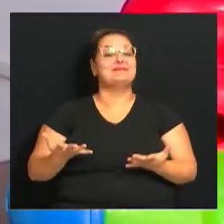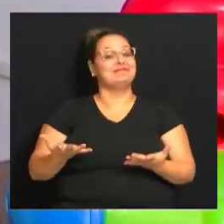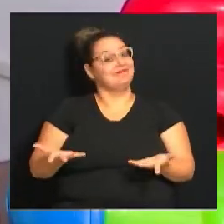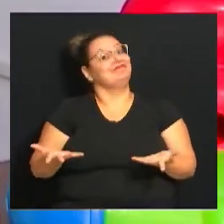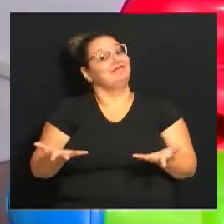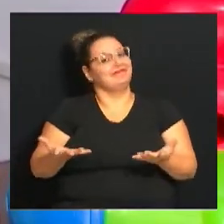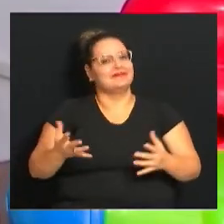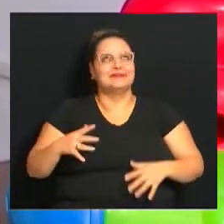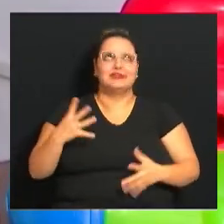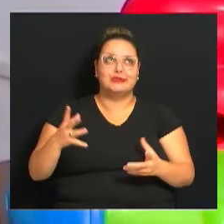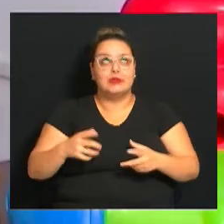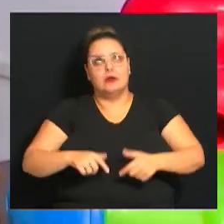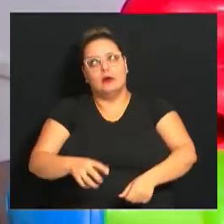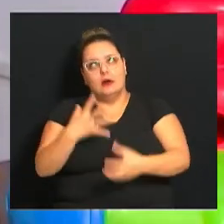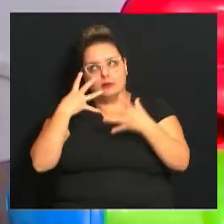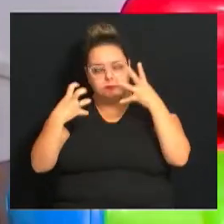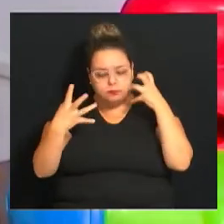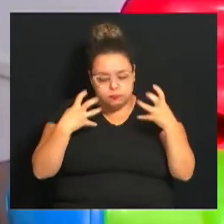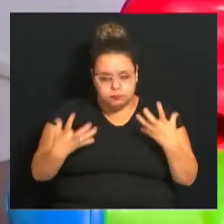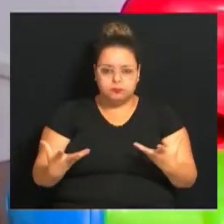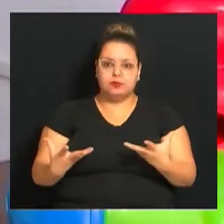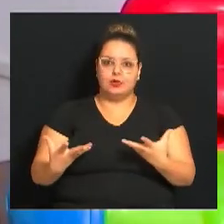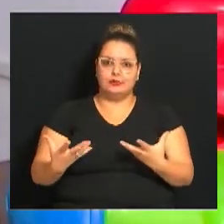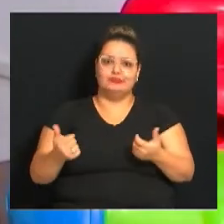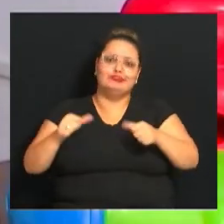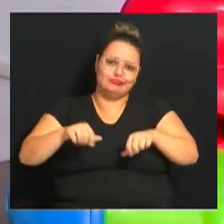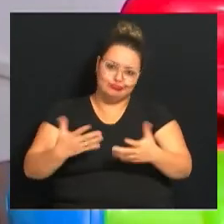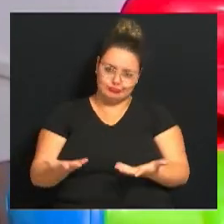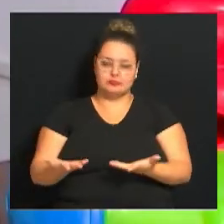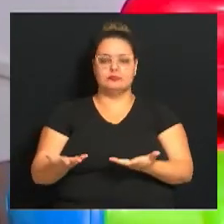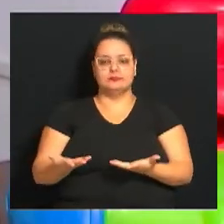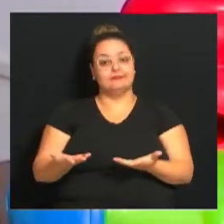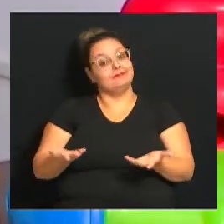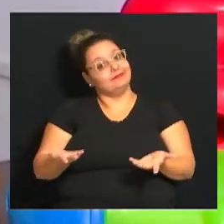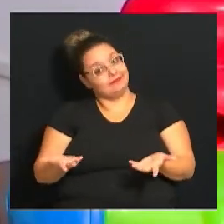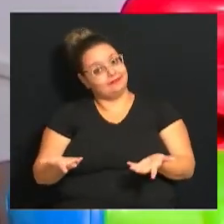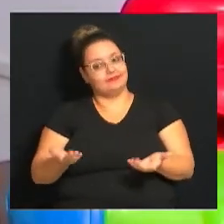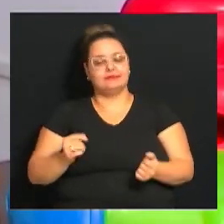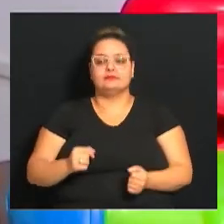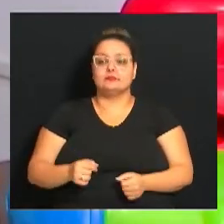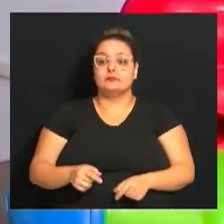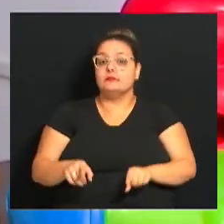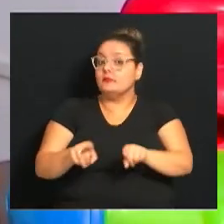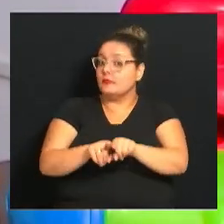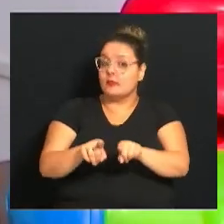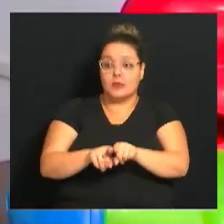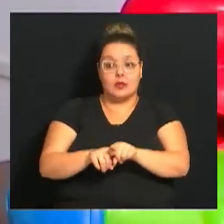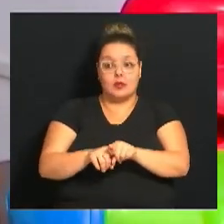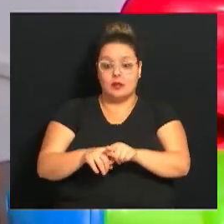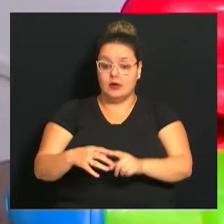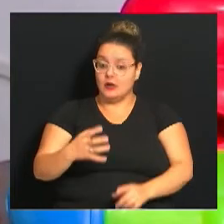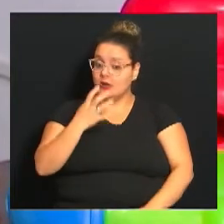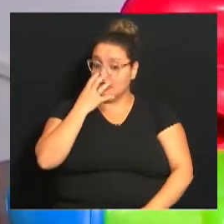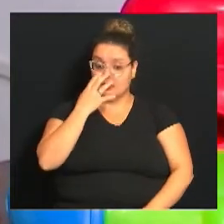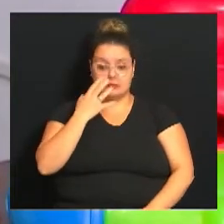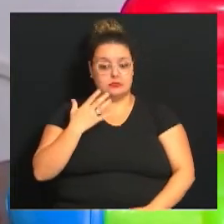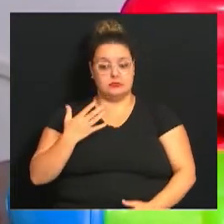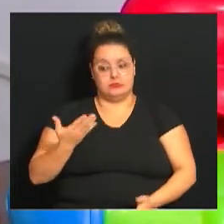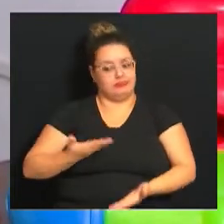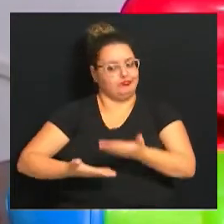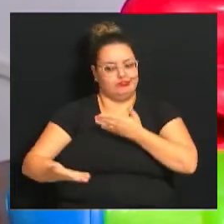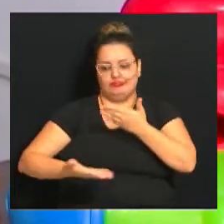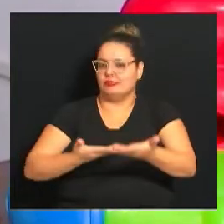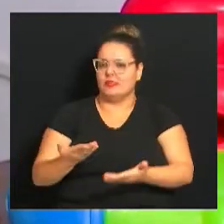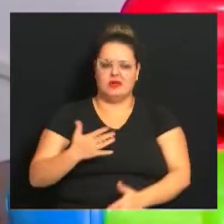perturbando, deixando ele com uma qualidade de vida muito pior do que estava antes. Bem como cães que não são sociáveis. Se você tem um cachorro que ele não gosta,